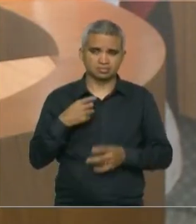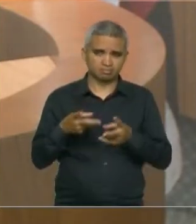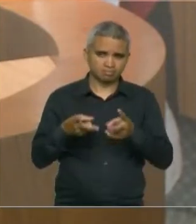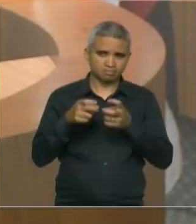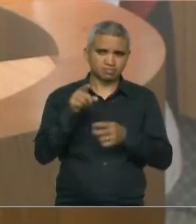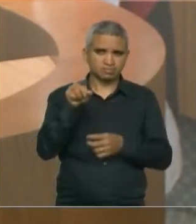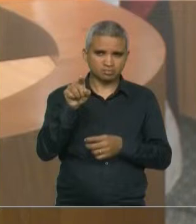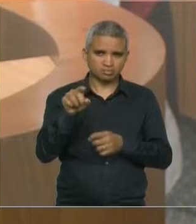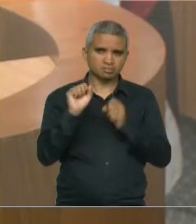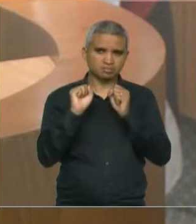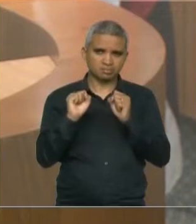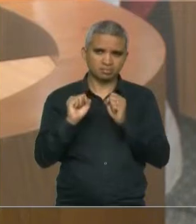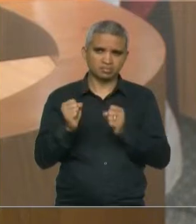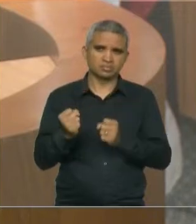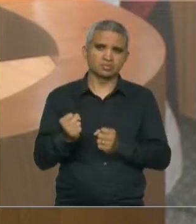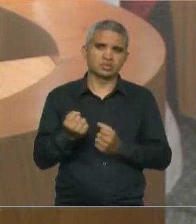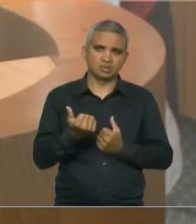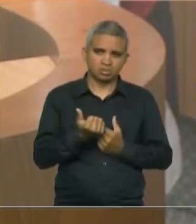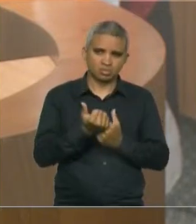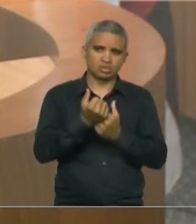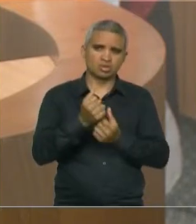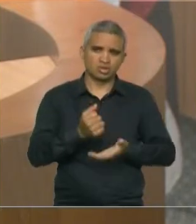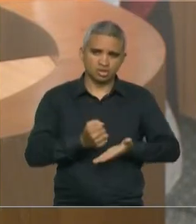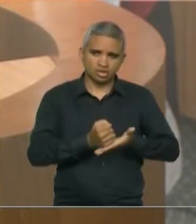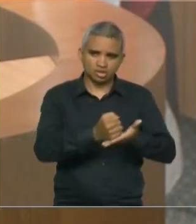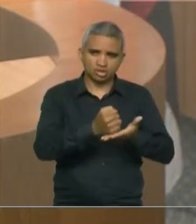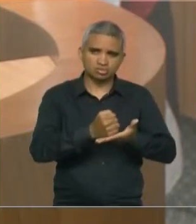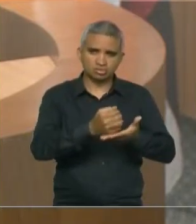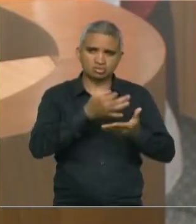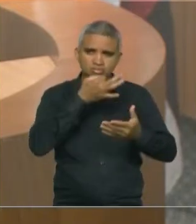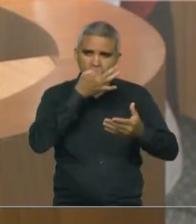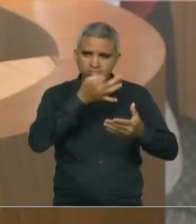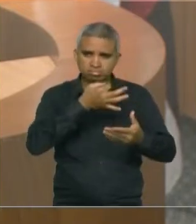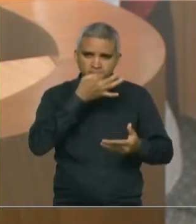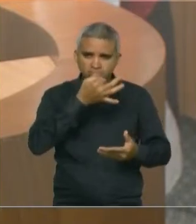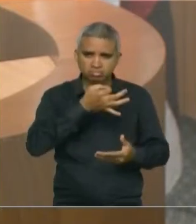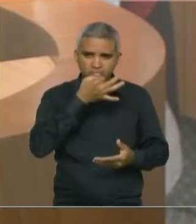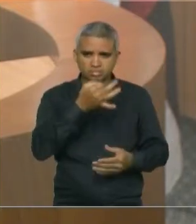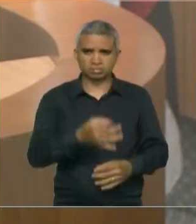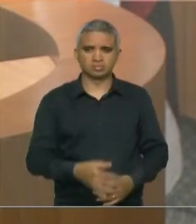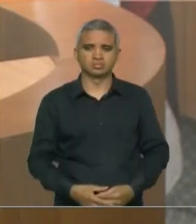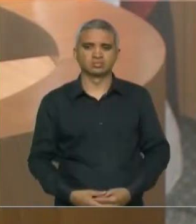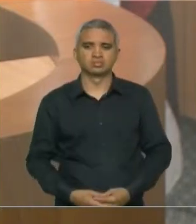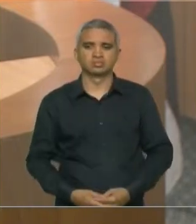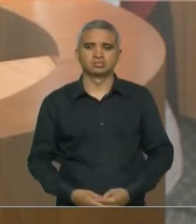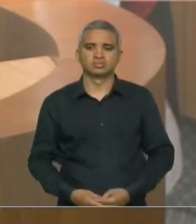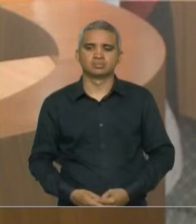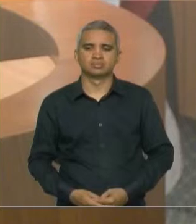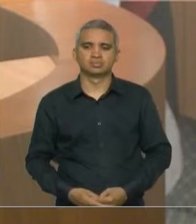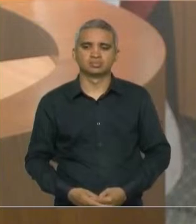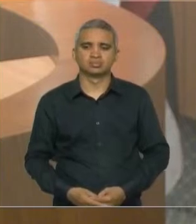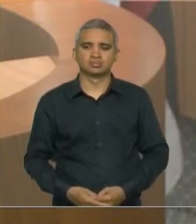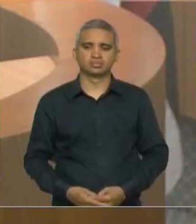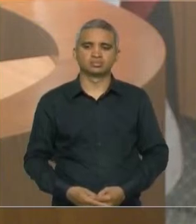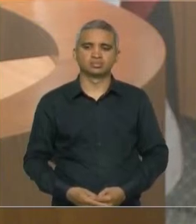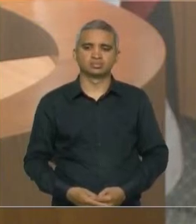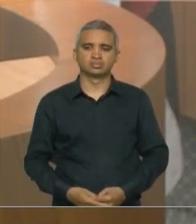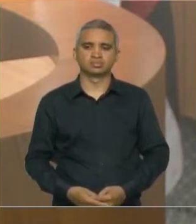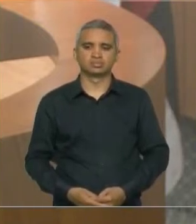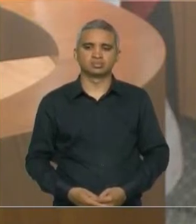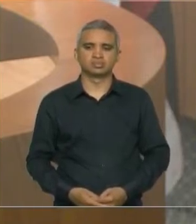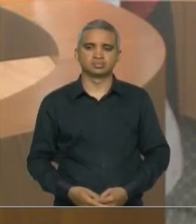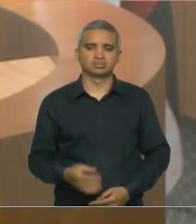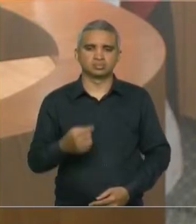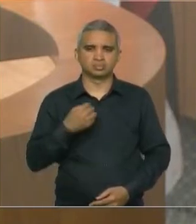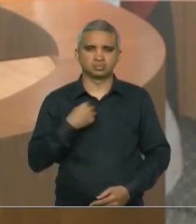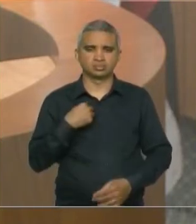consórcios regionais de saúde. Eu vejo que é muito importante